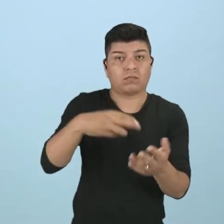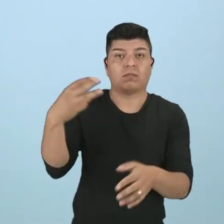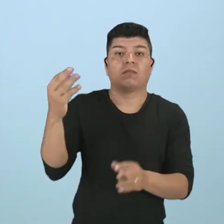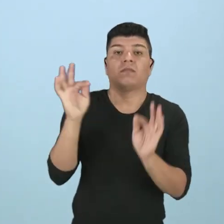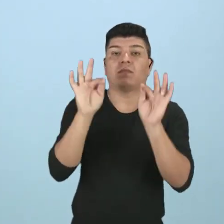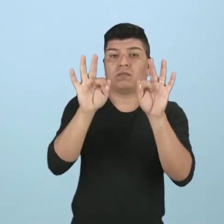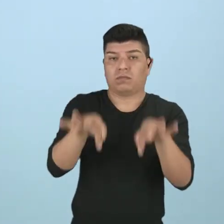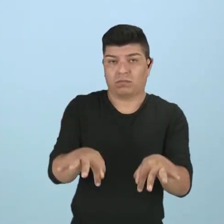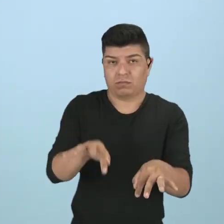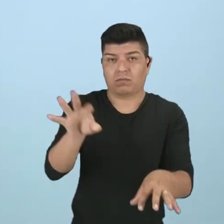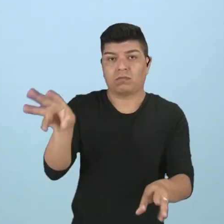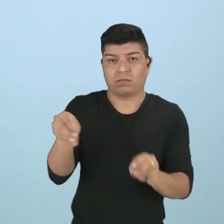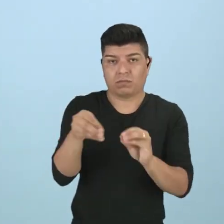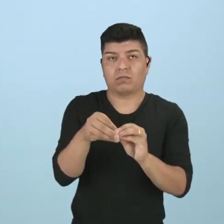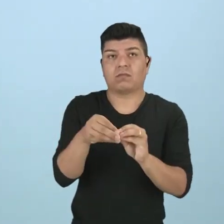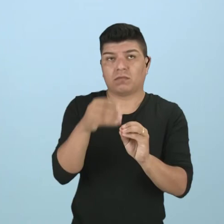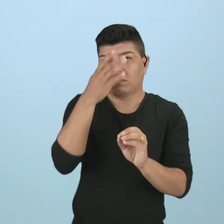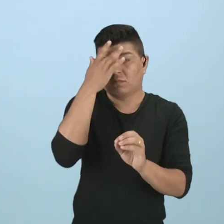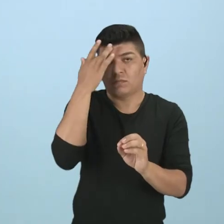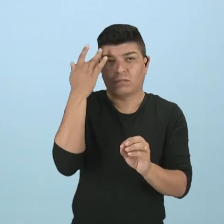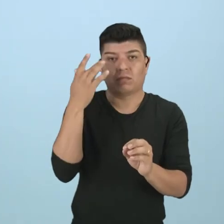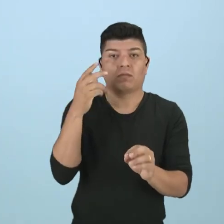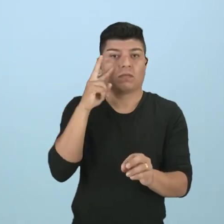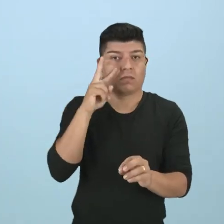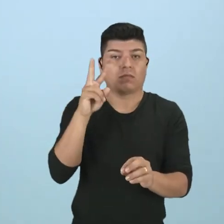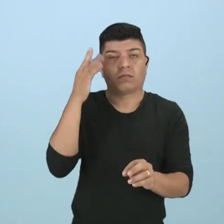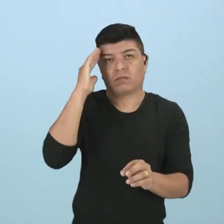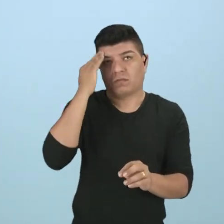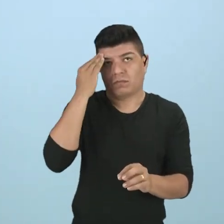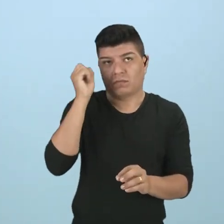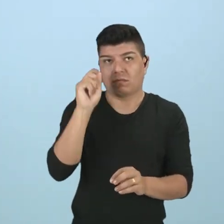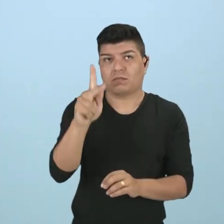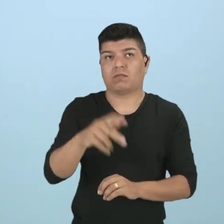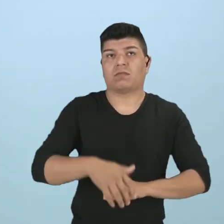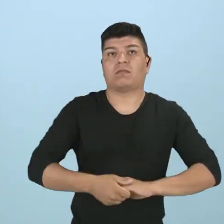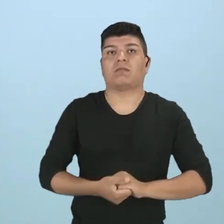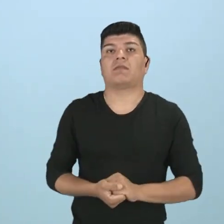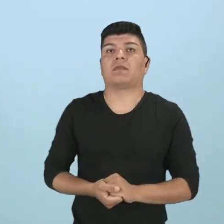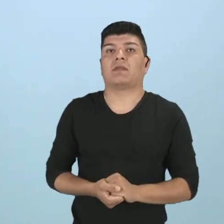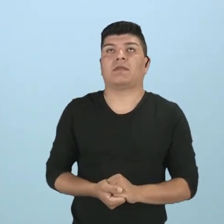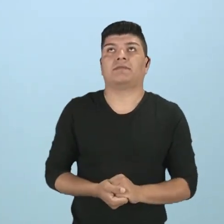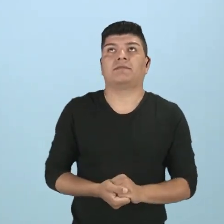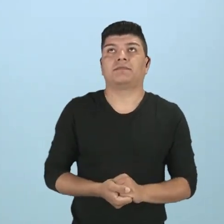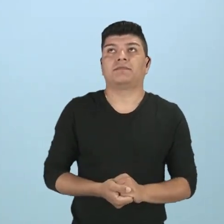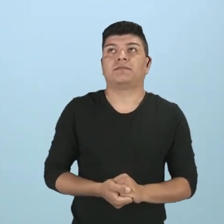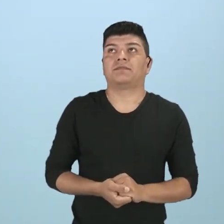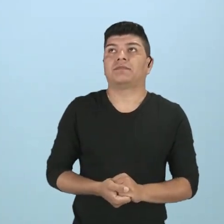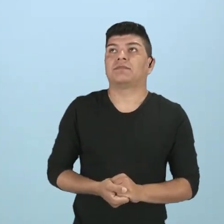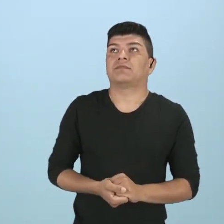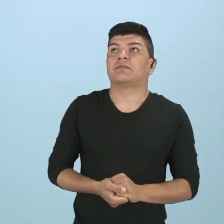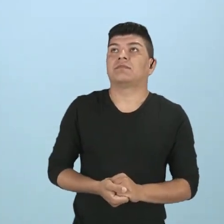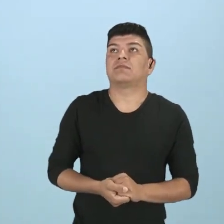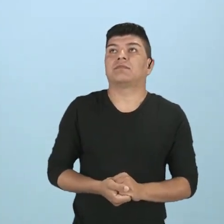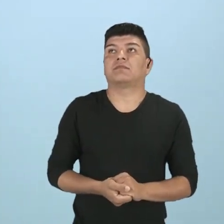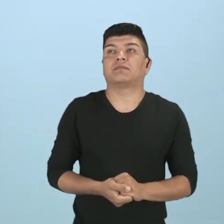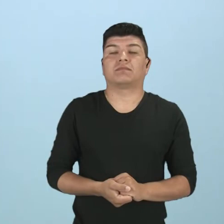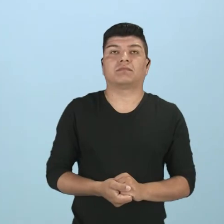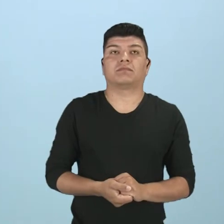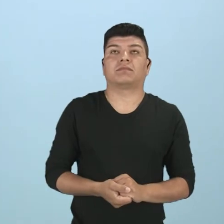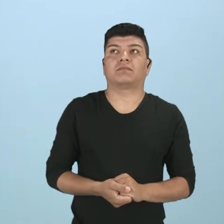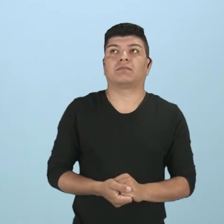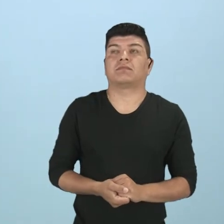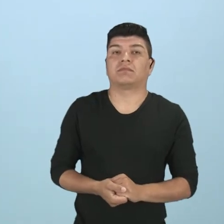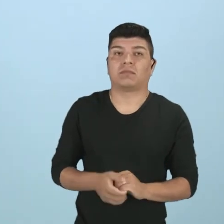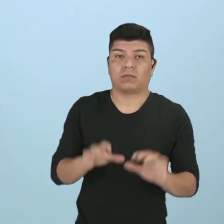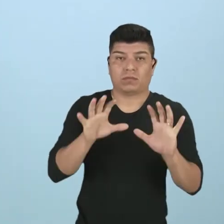a conclusão, onde ele vai dar o seu ponto de vista, tá bom? Então, para estas